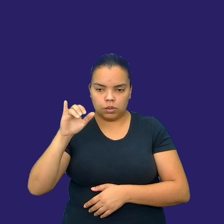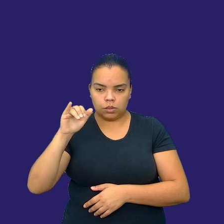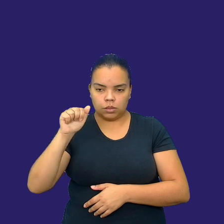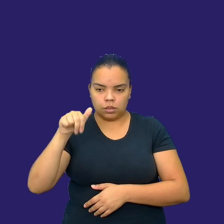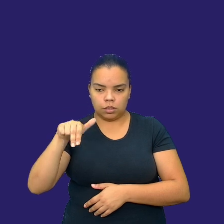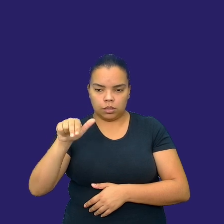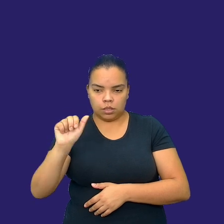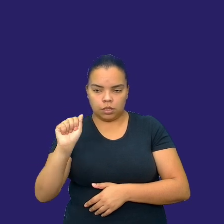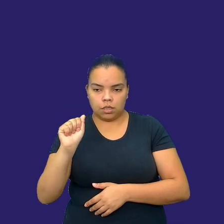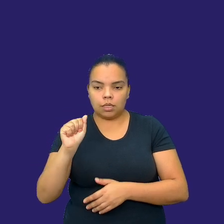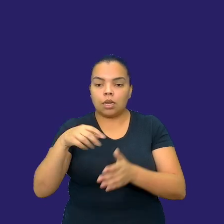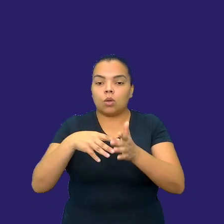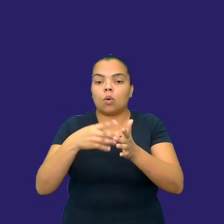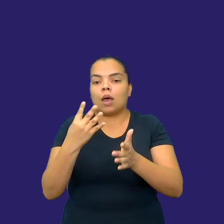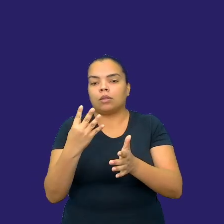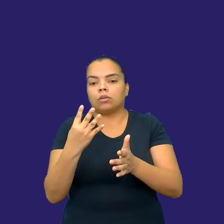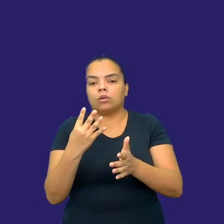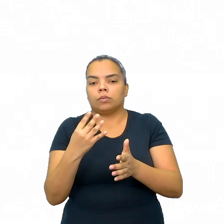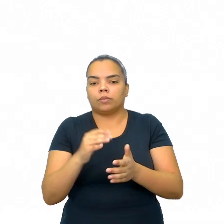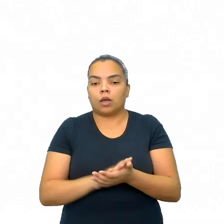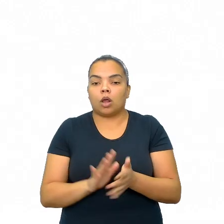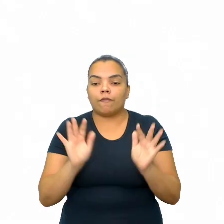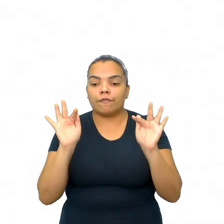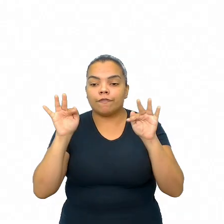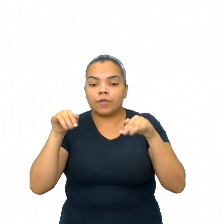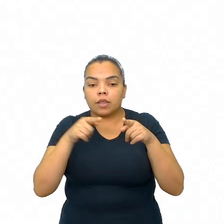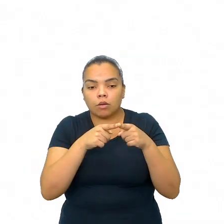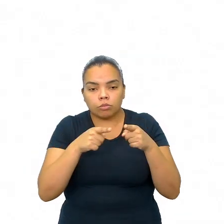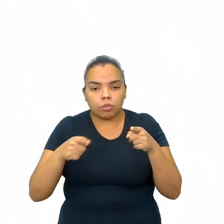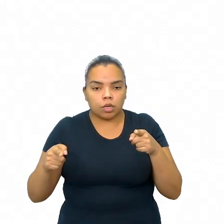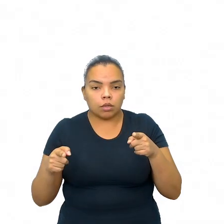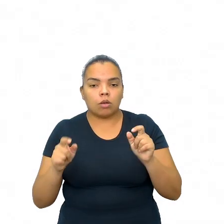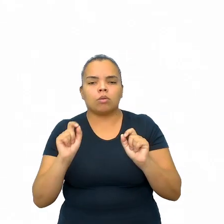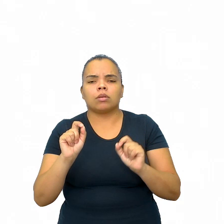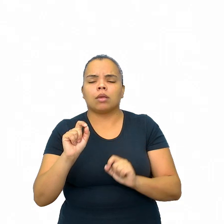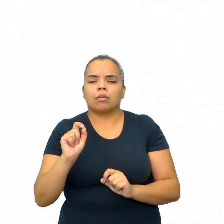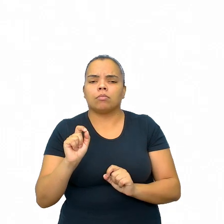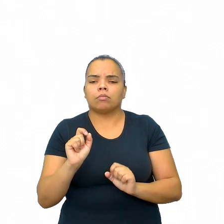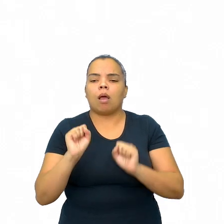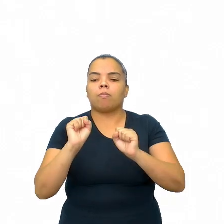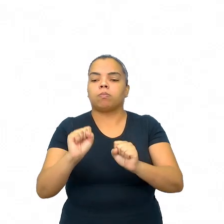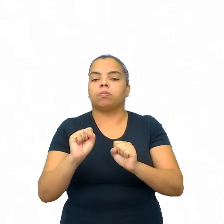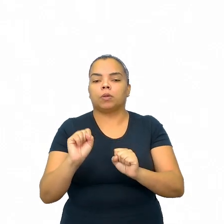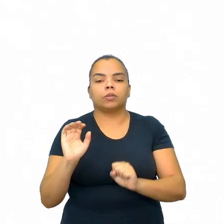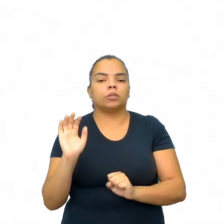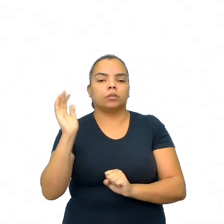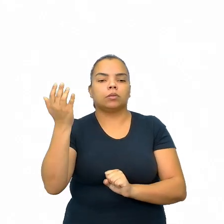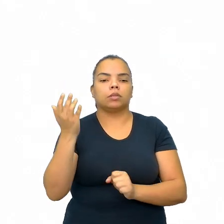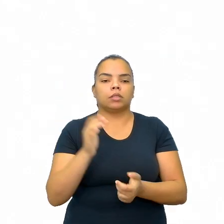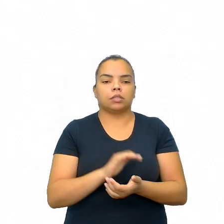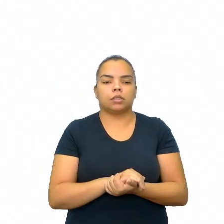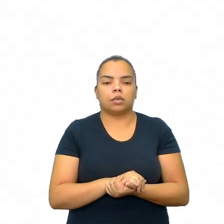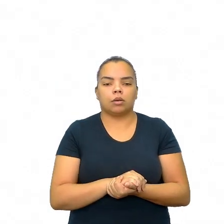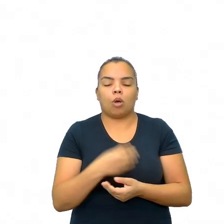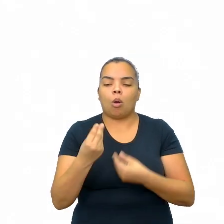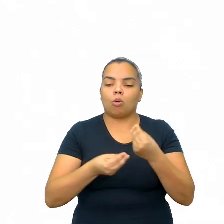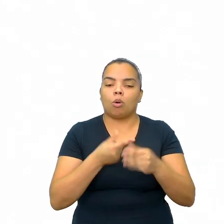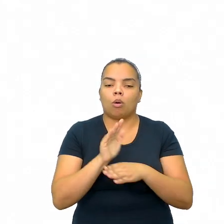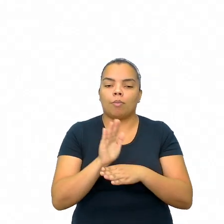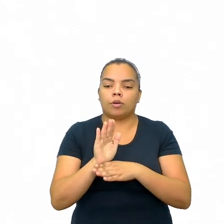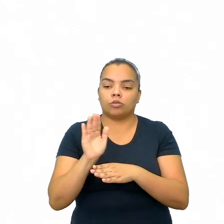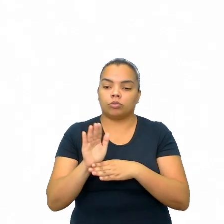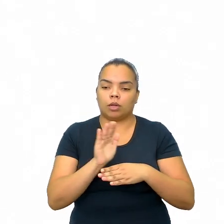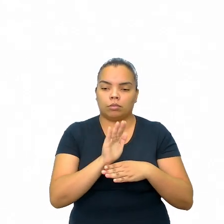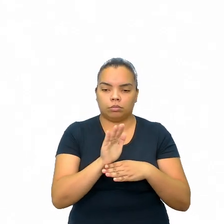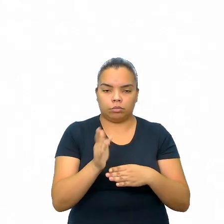o nosso último momento são as possibilidades de intervenção. Algumas possibilidades de intervenção com